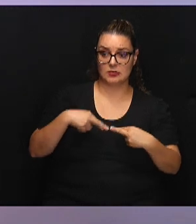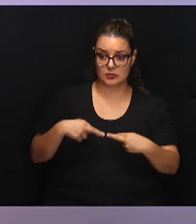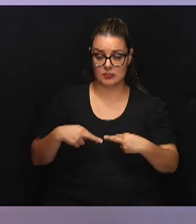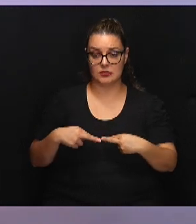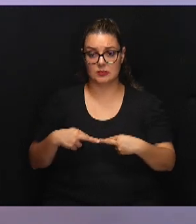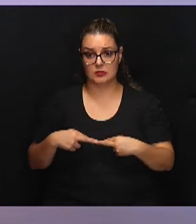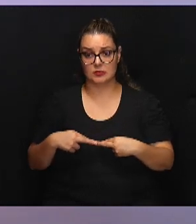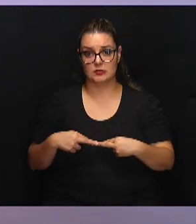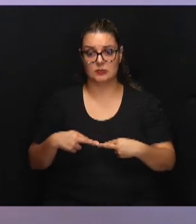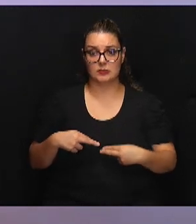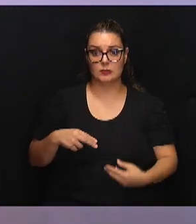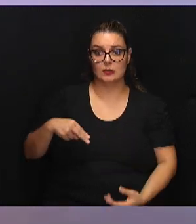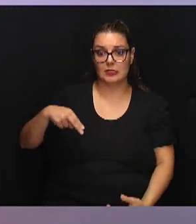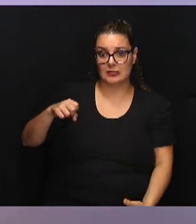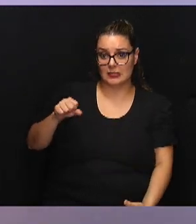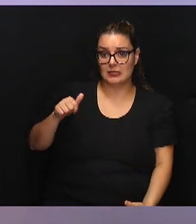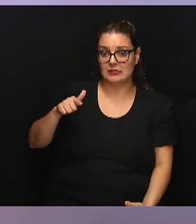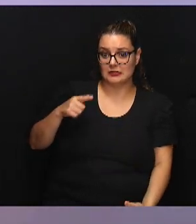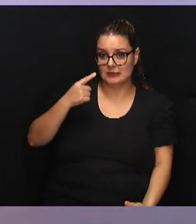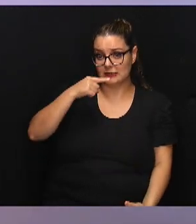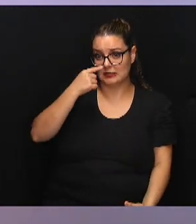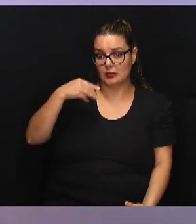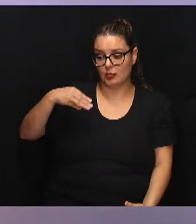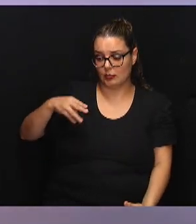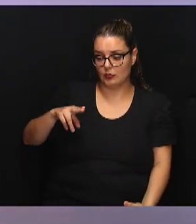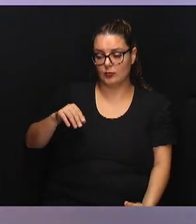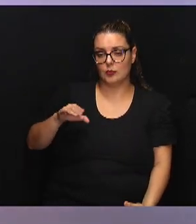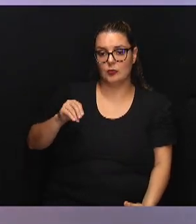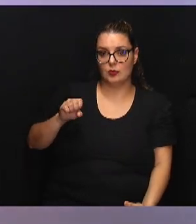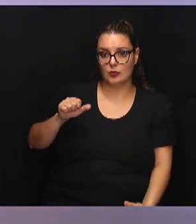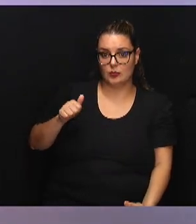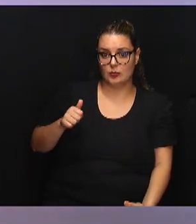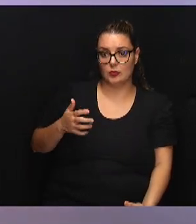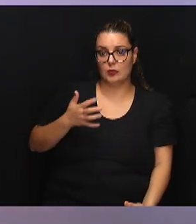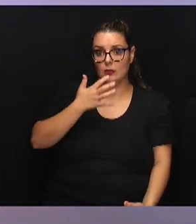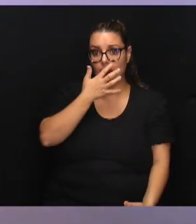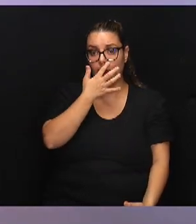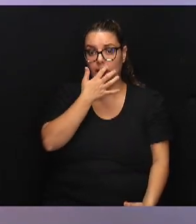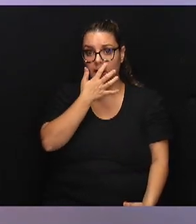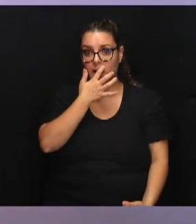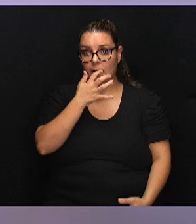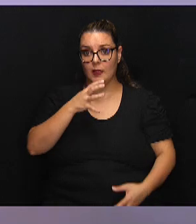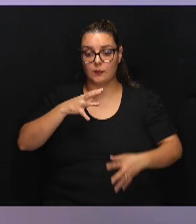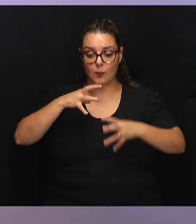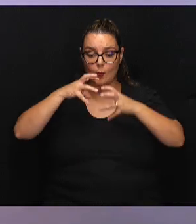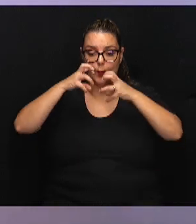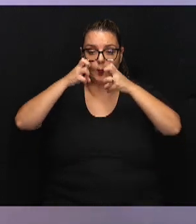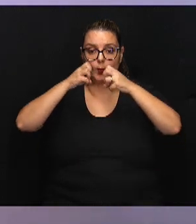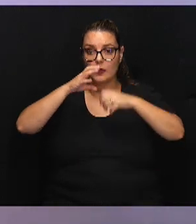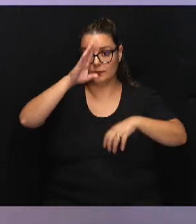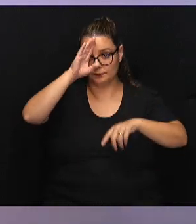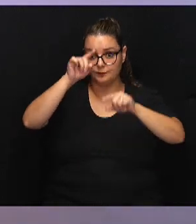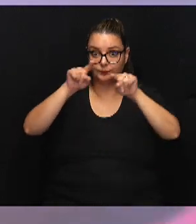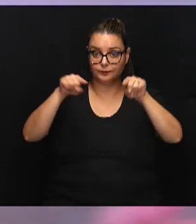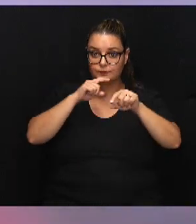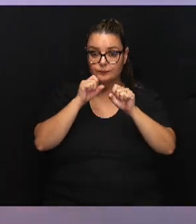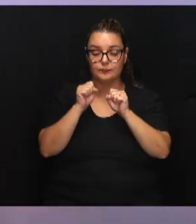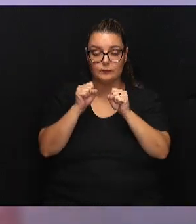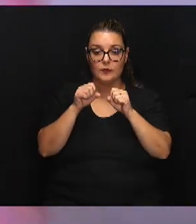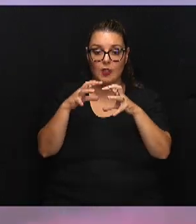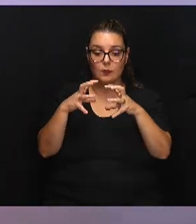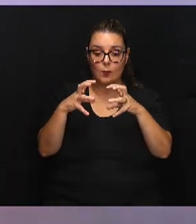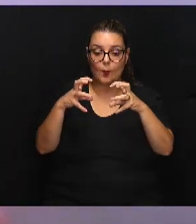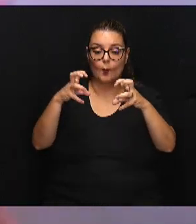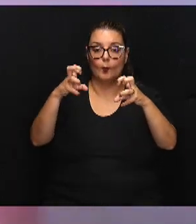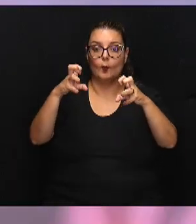parte nasal aí, de mucosa nasal, de ressecar, principalmente ar-condicionado, que resseca